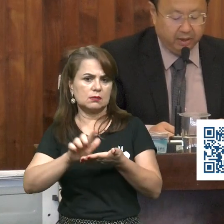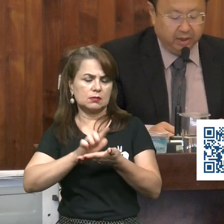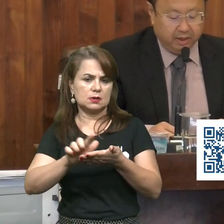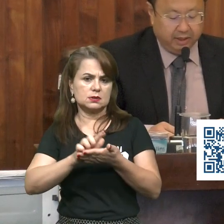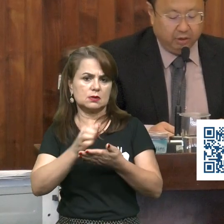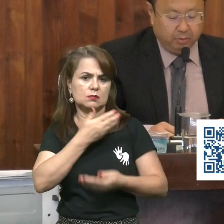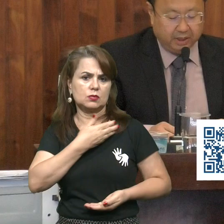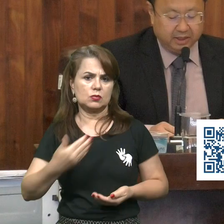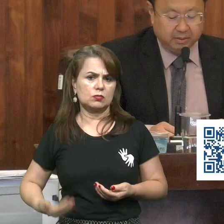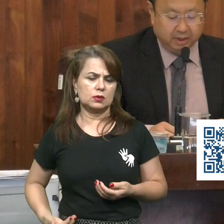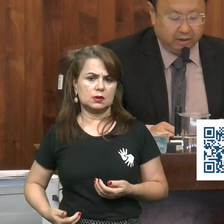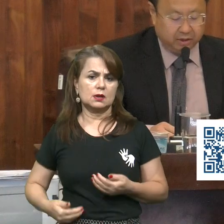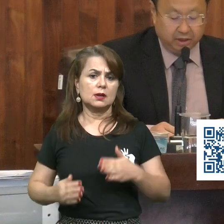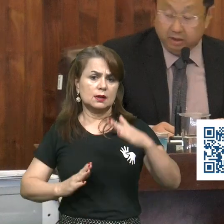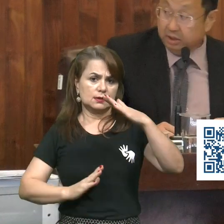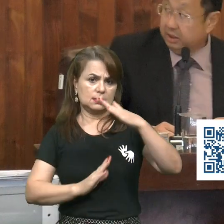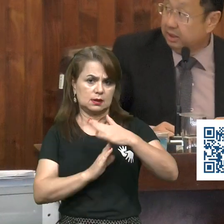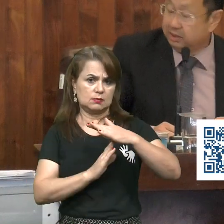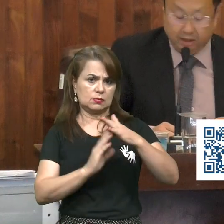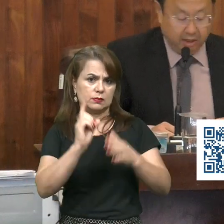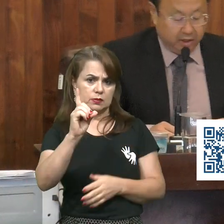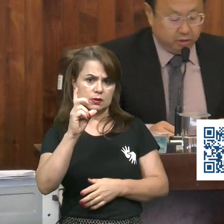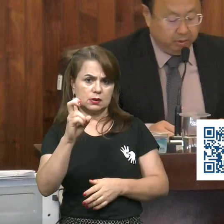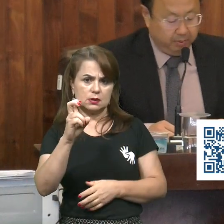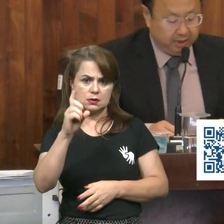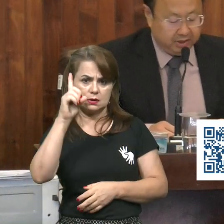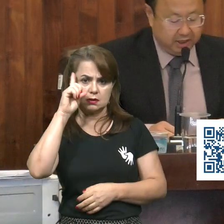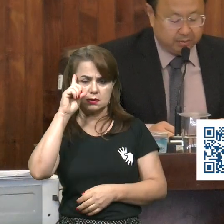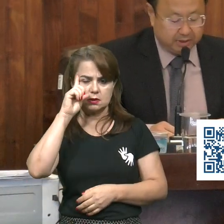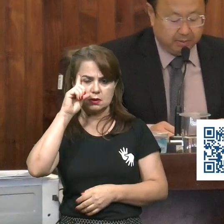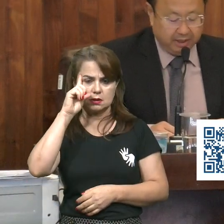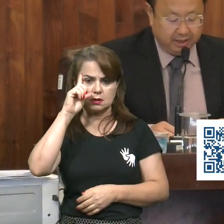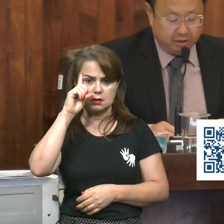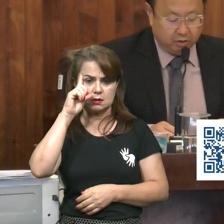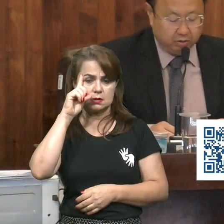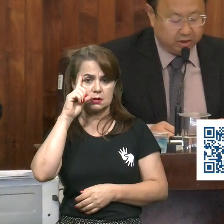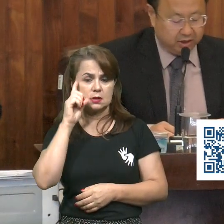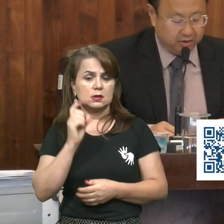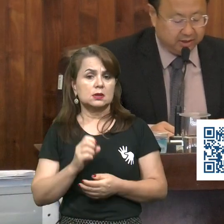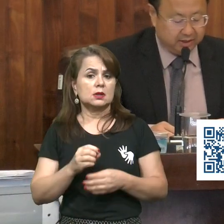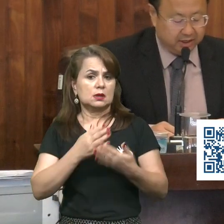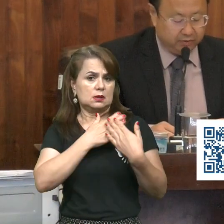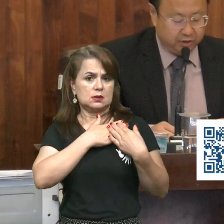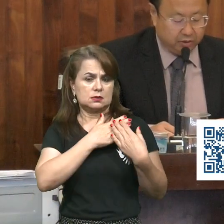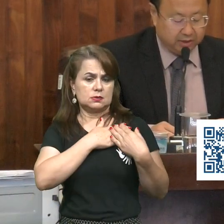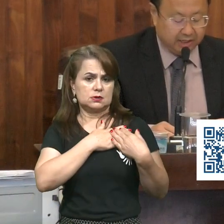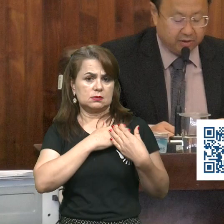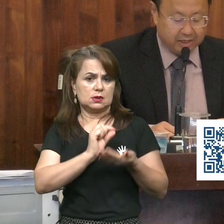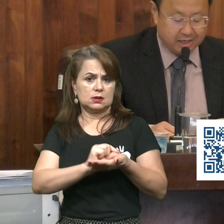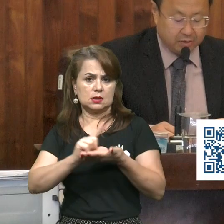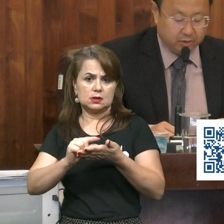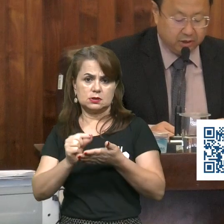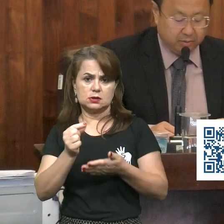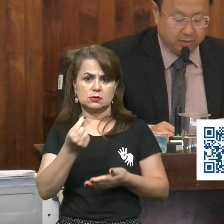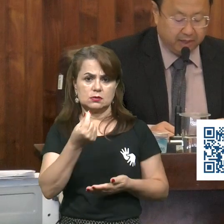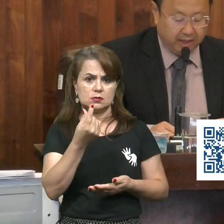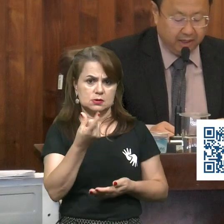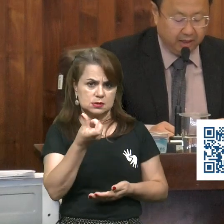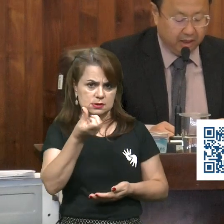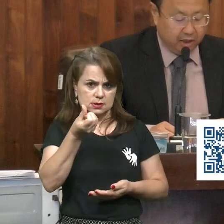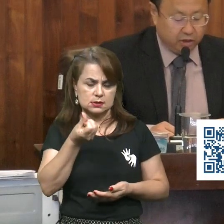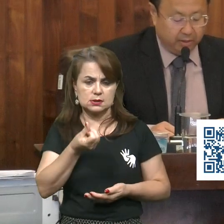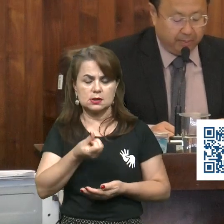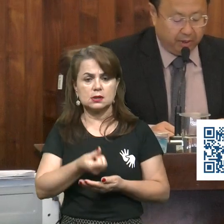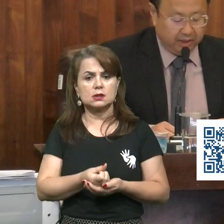informe, dentro do prazo regimental de 15 dias, sob pena de responsabilidade, de acordo com o artigo 16.22 da Lei Orgânica do município de